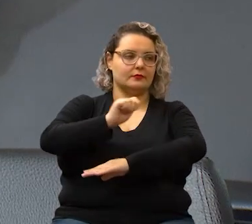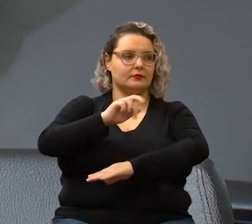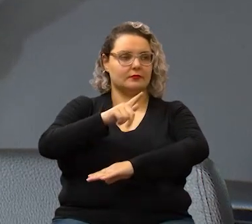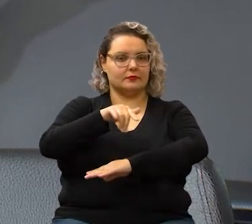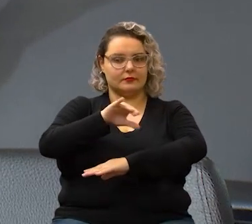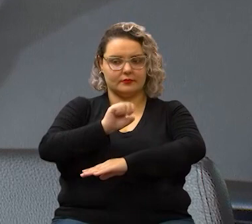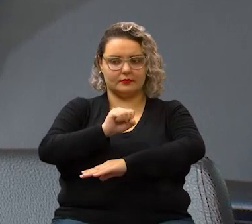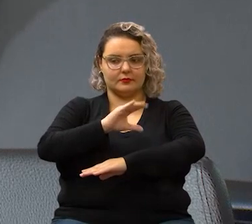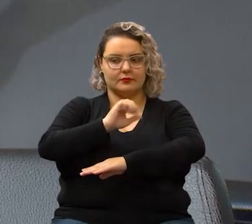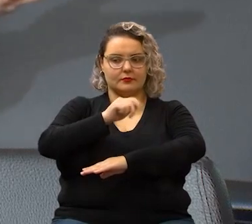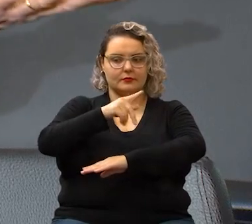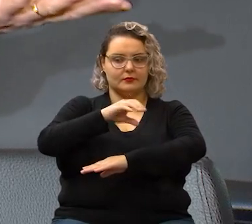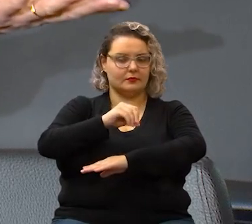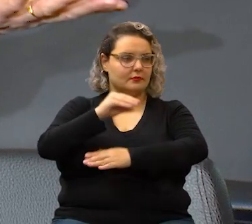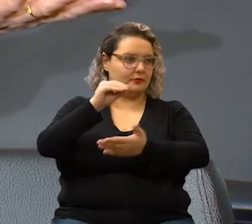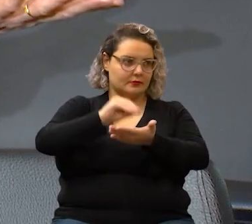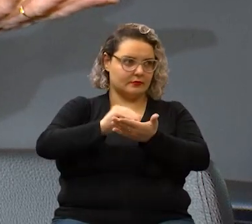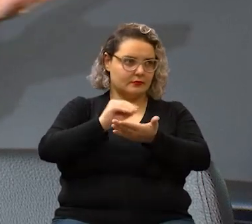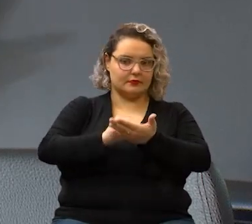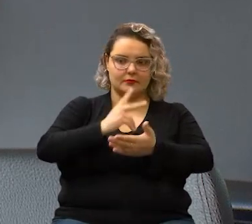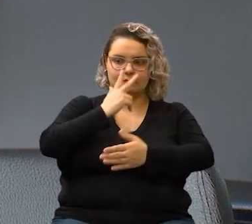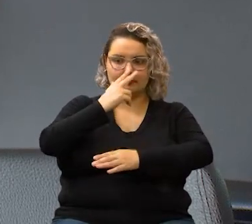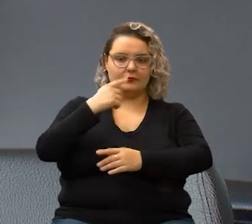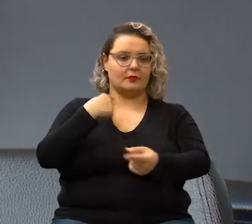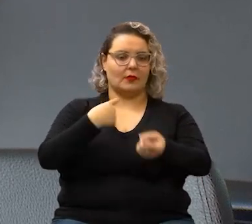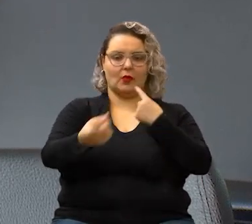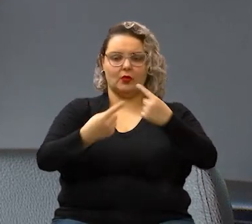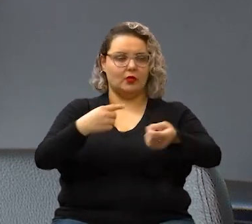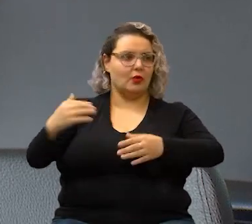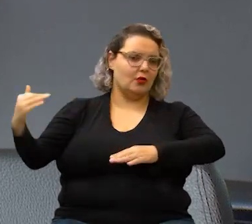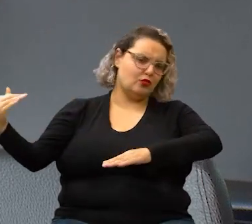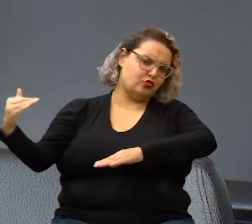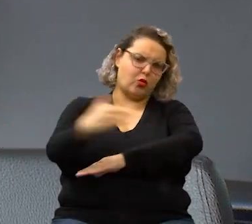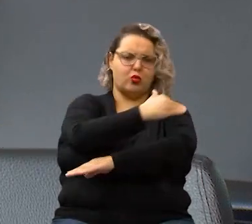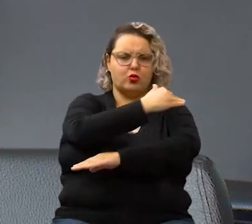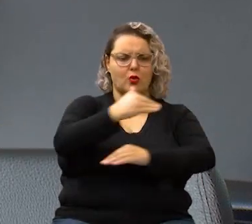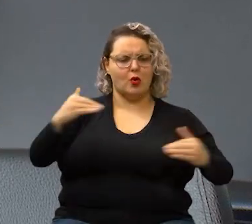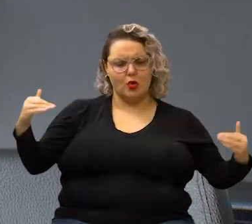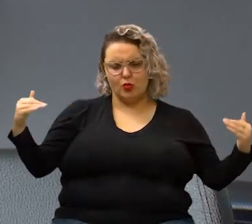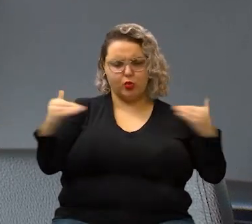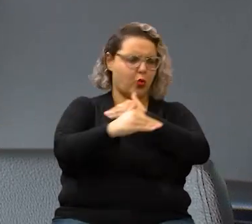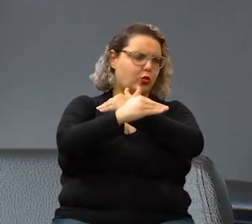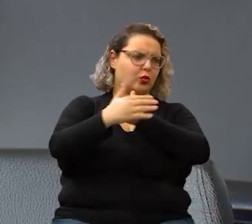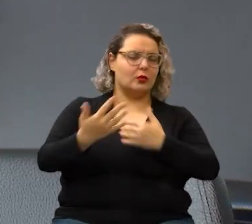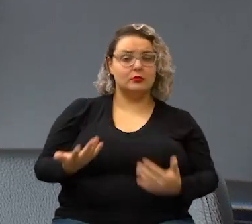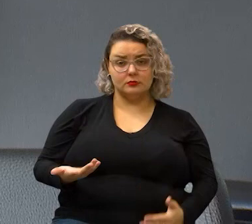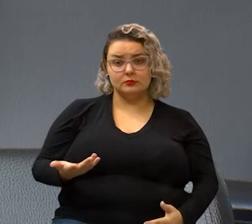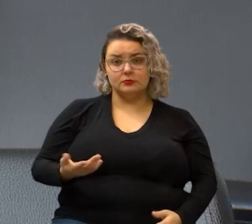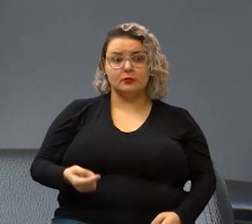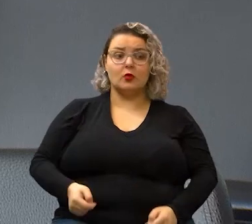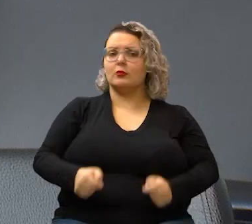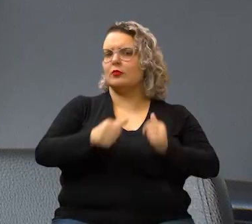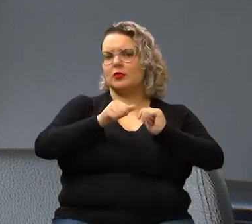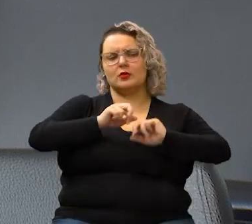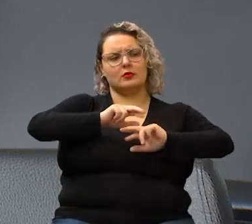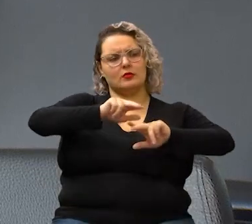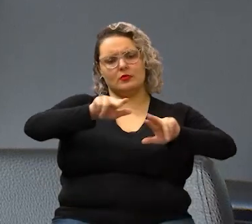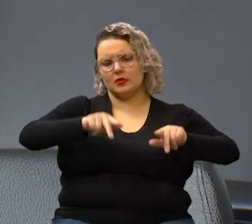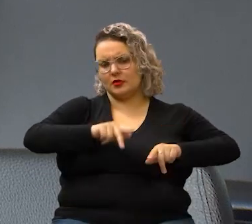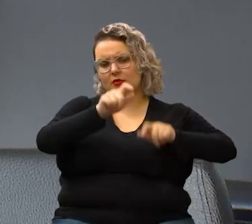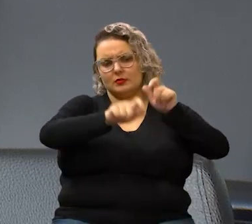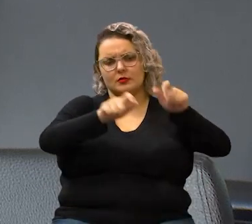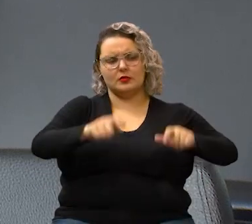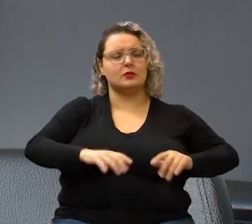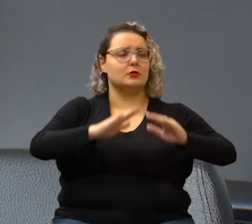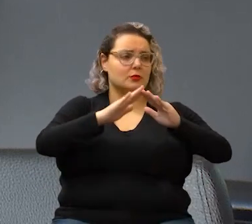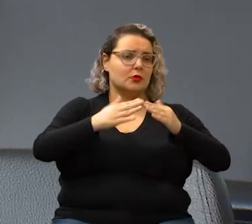a Carlos de Campos, que eu instalei a última, parecia uma pista de corrida. Então, beneficiou